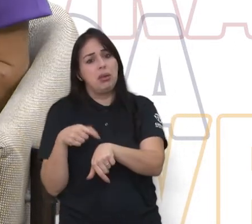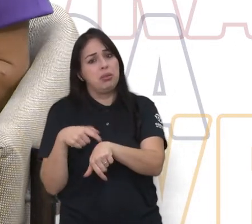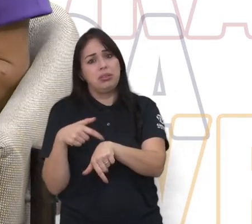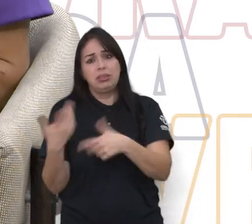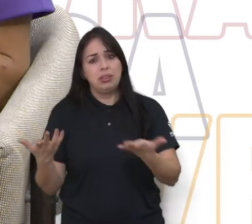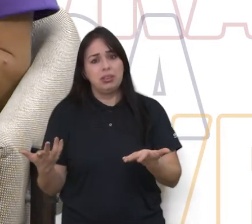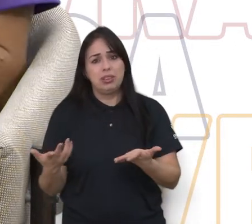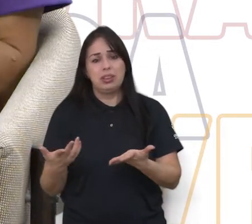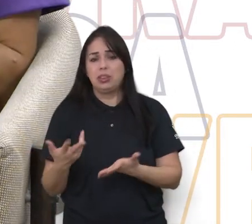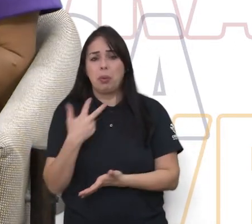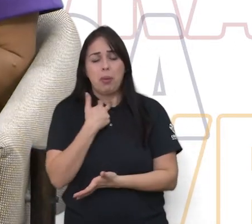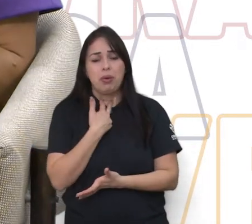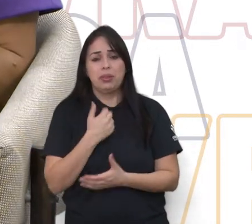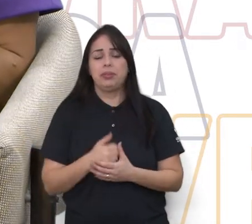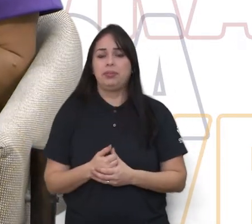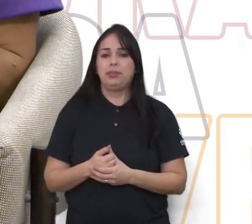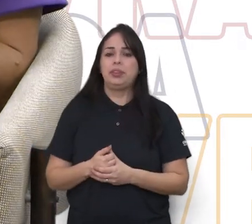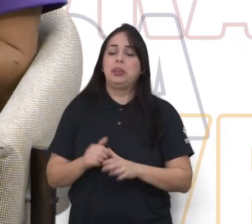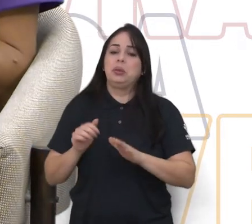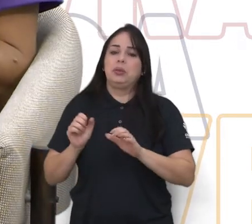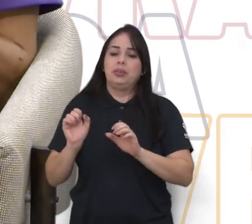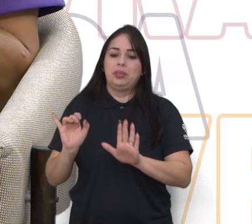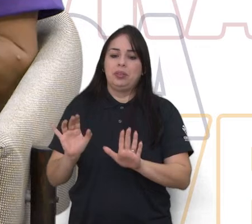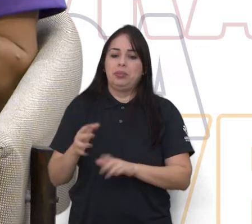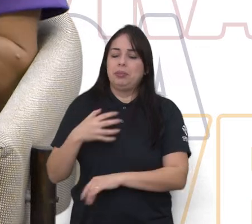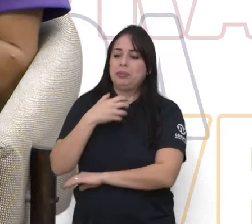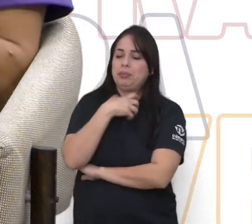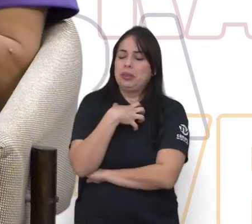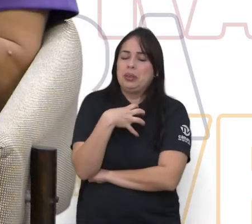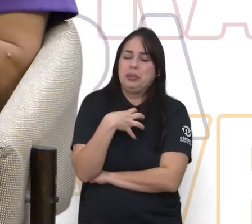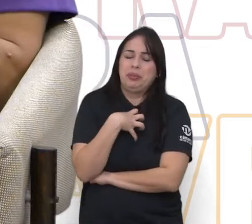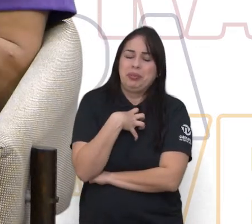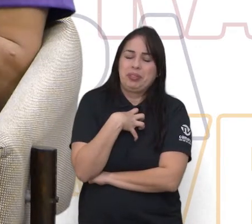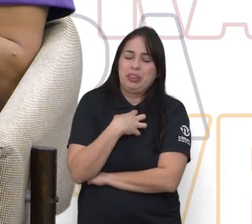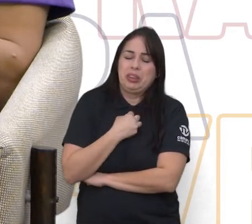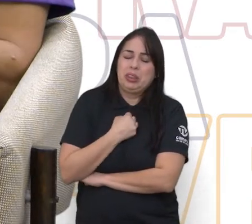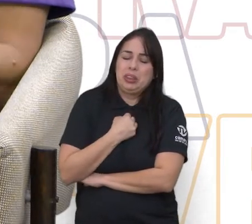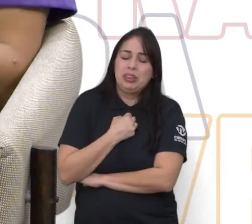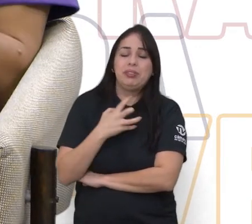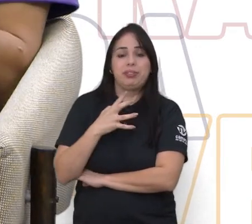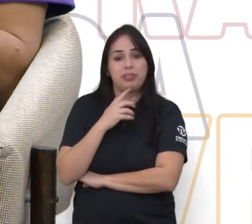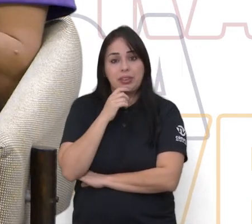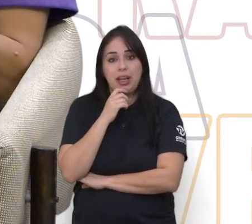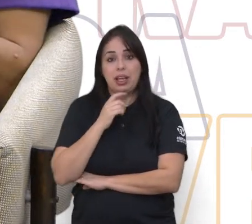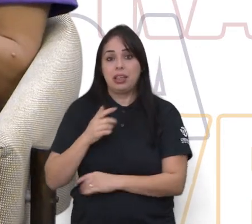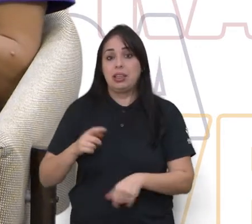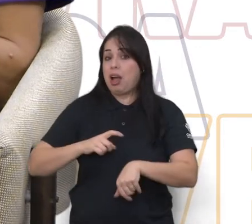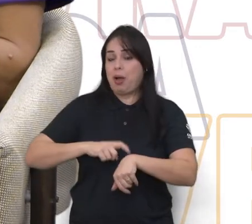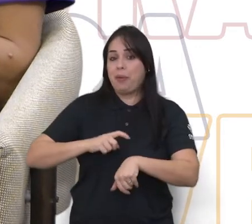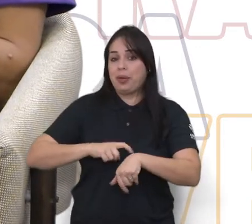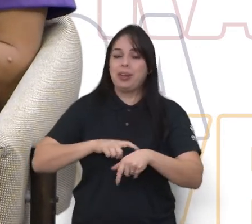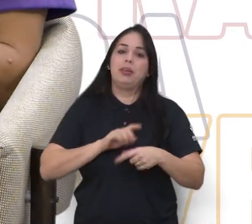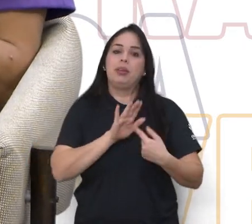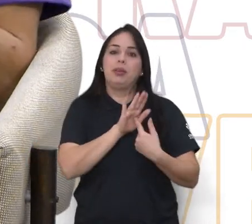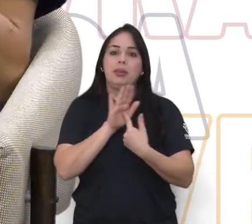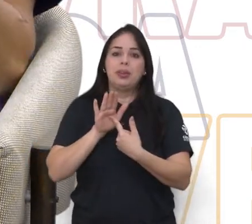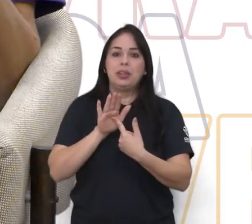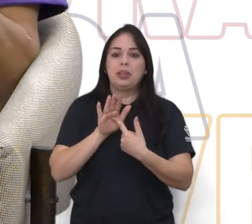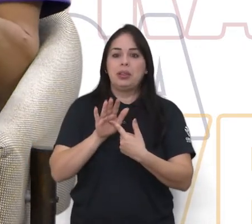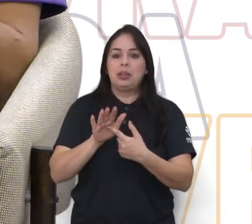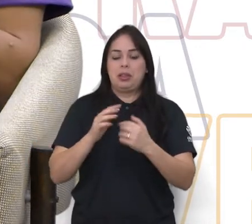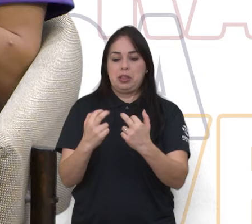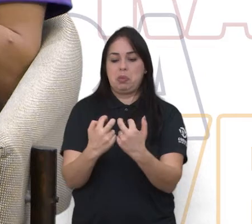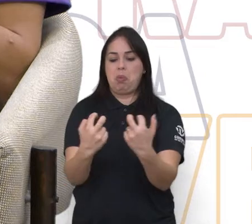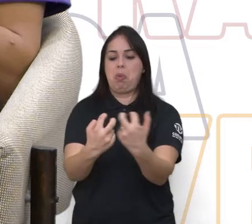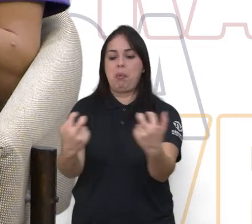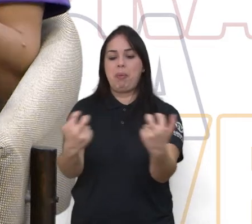meu serviço, eu acho que eu não vou poder ir. Mas ele falou isso, eu senti com uma dor no coração. E aí chegou o dia da apresentação, tá lá, muitos